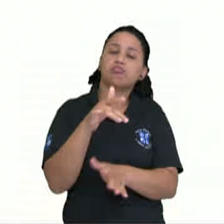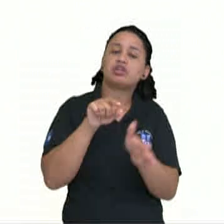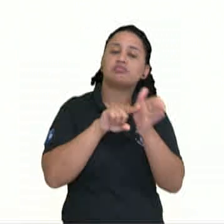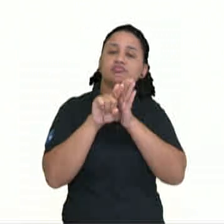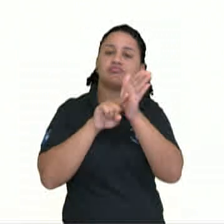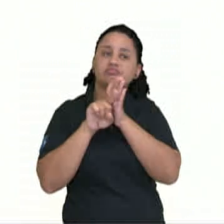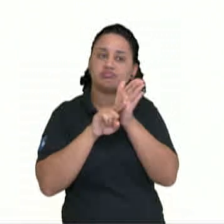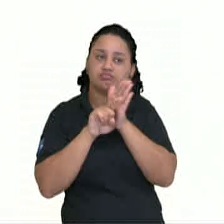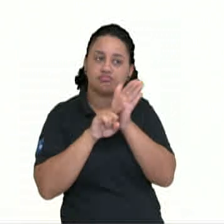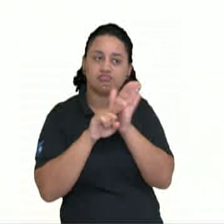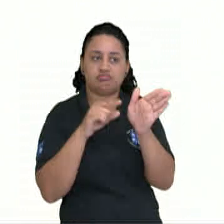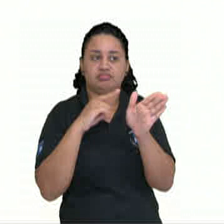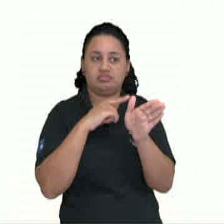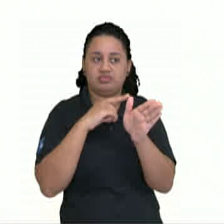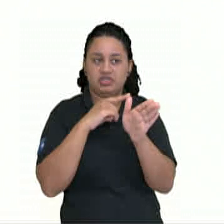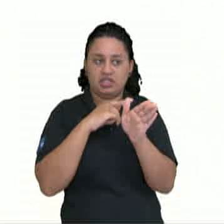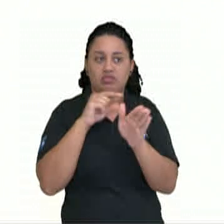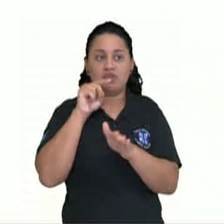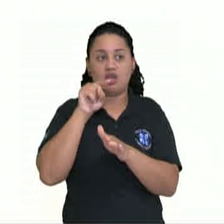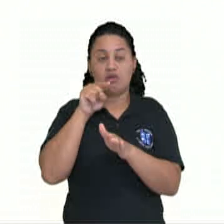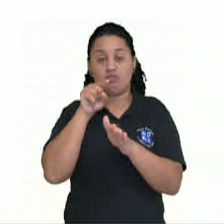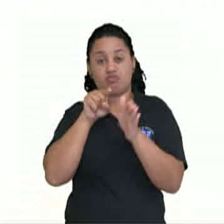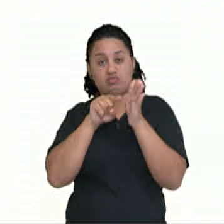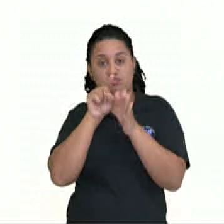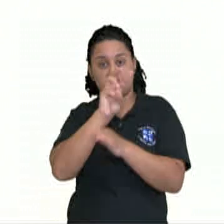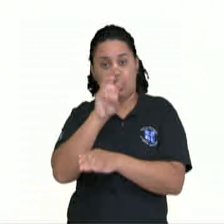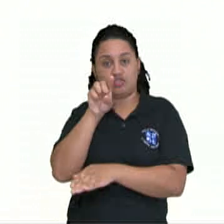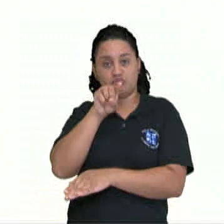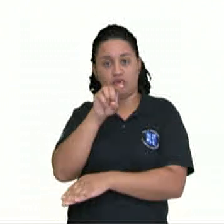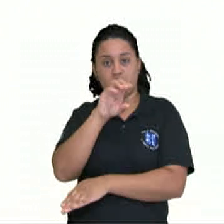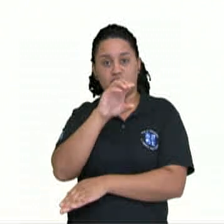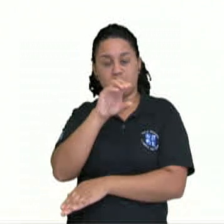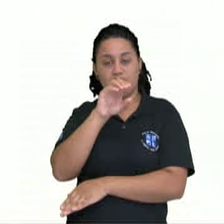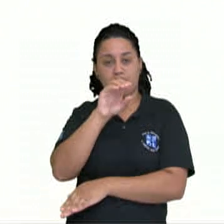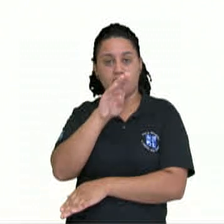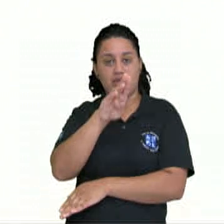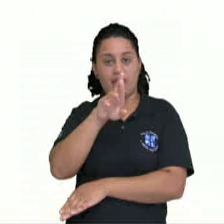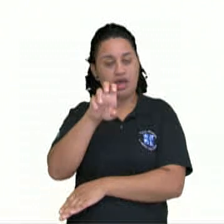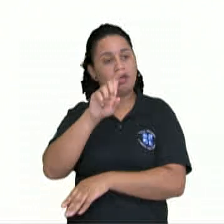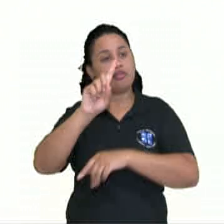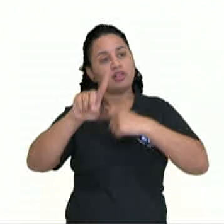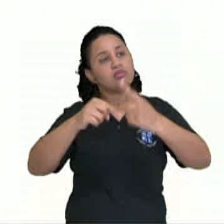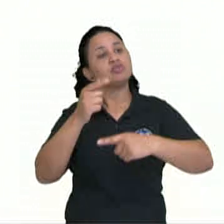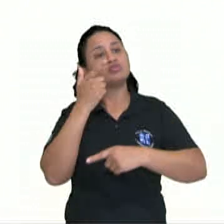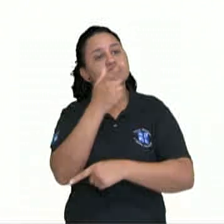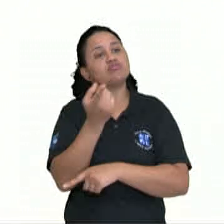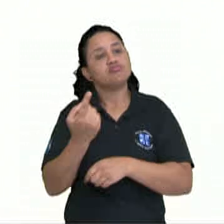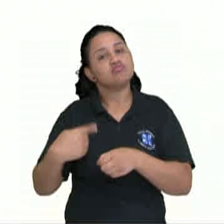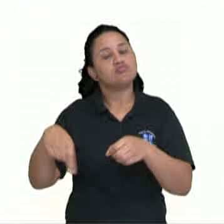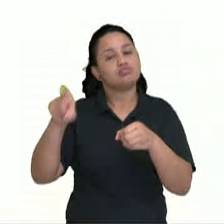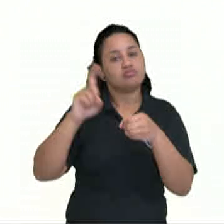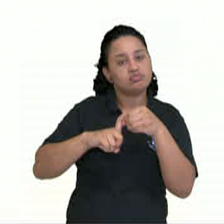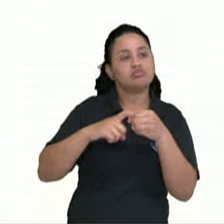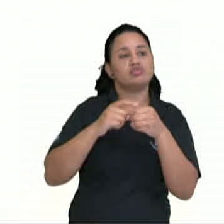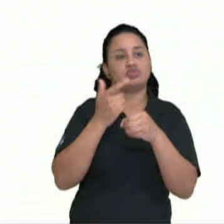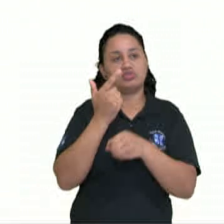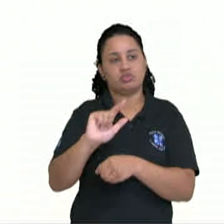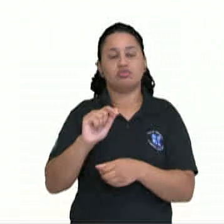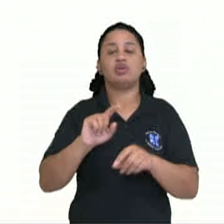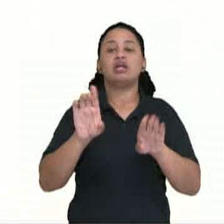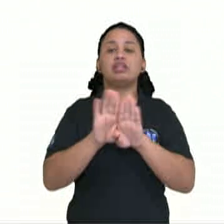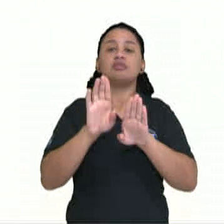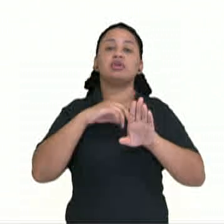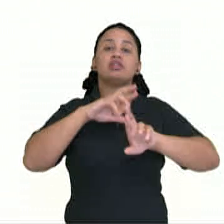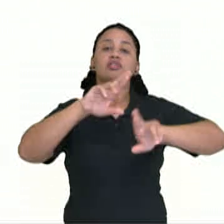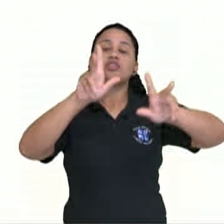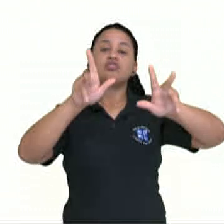do site .br, mas depois foi se recuperando. Há também diferenças significativas